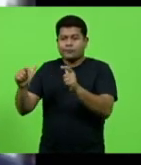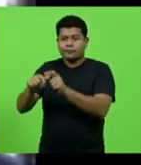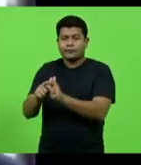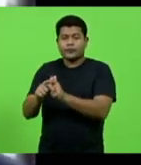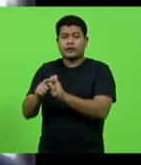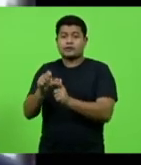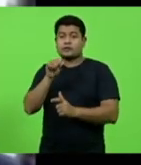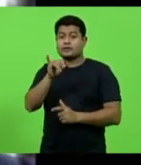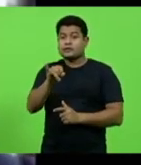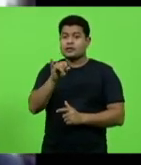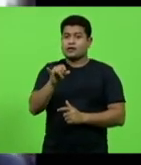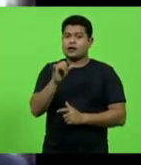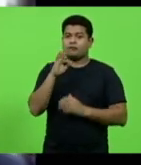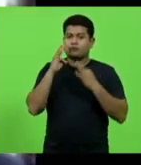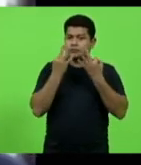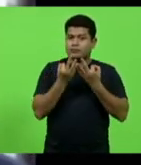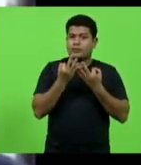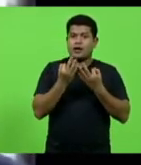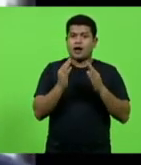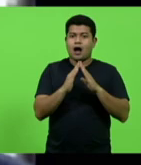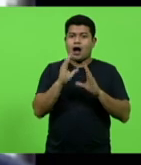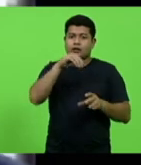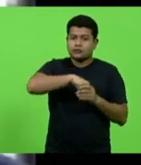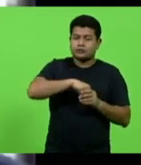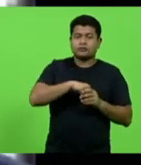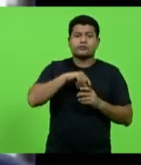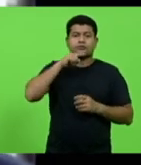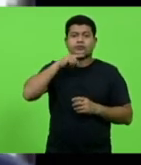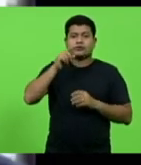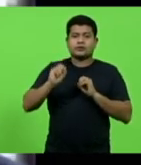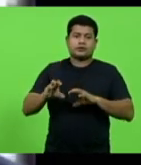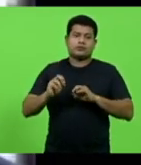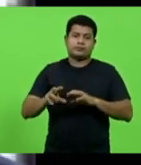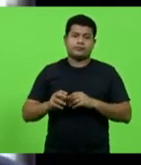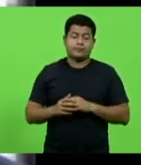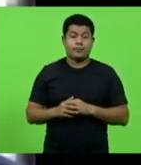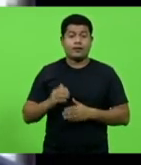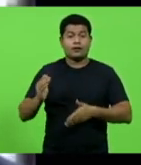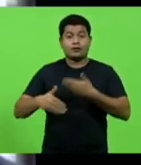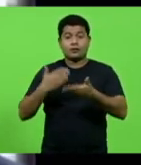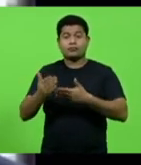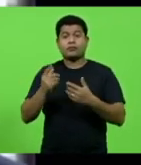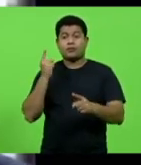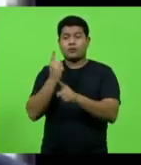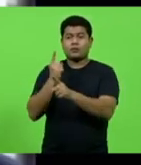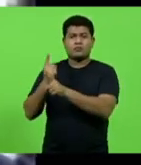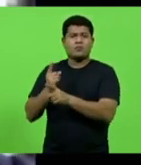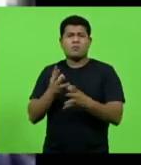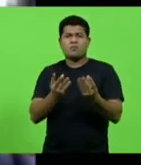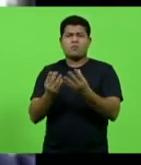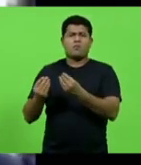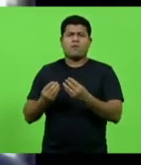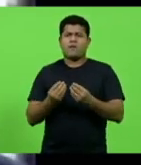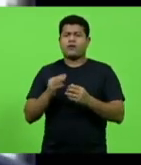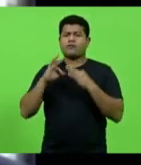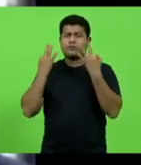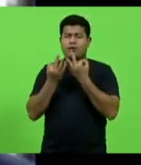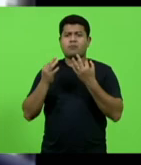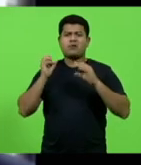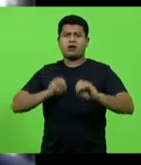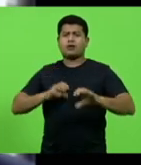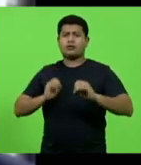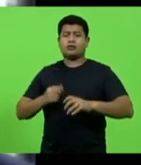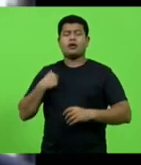conta de fazer o seu melhor. Depois disso, eu acabei encontrando muitas famílias educadoras no Brasil. Eu